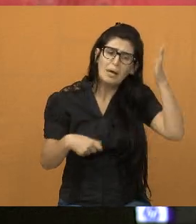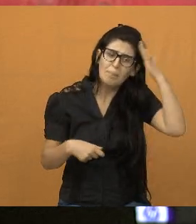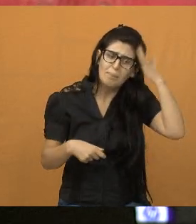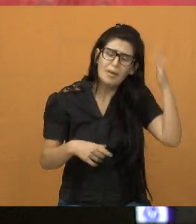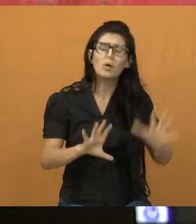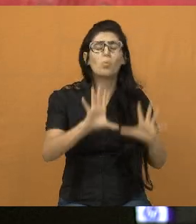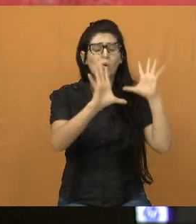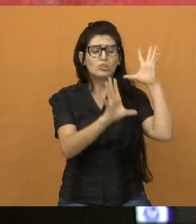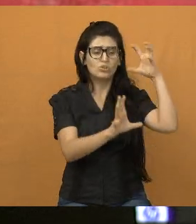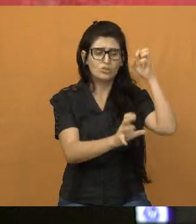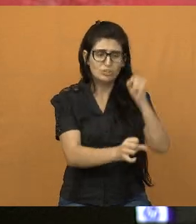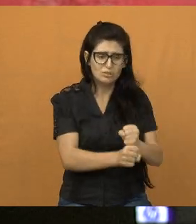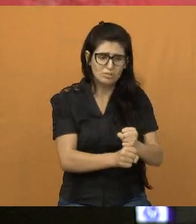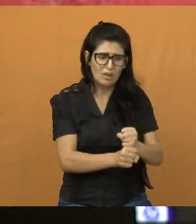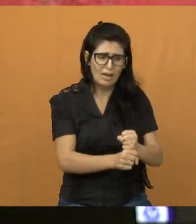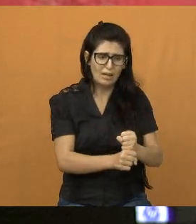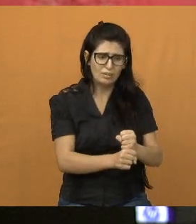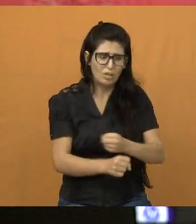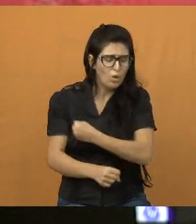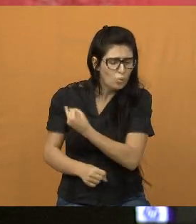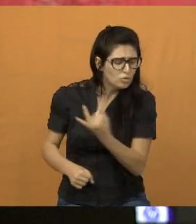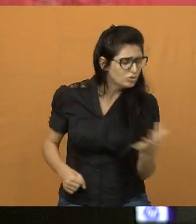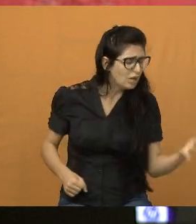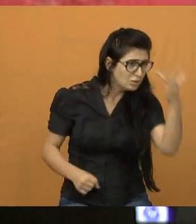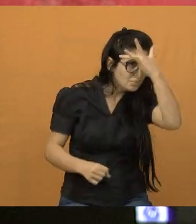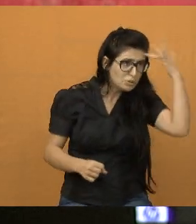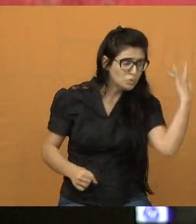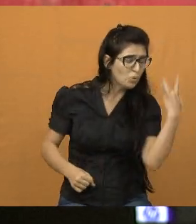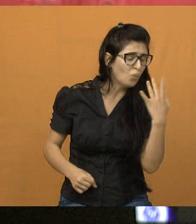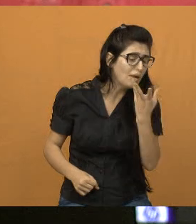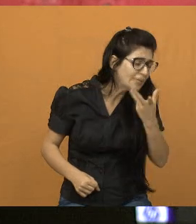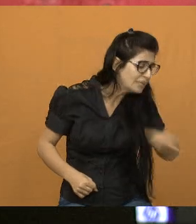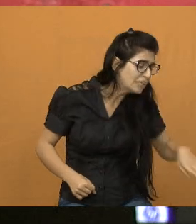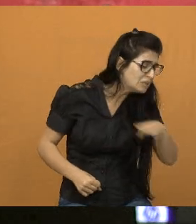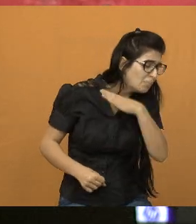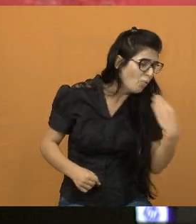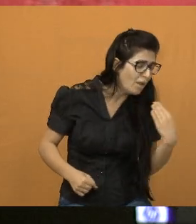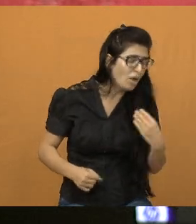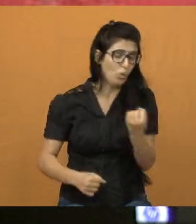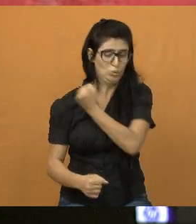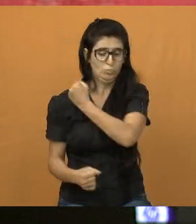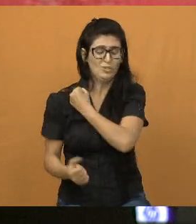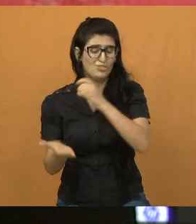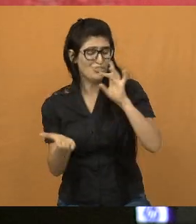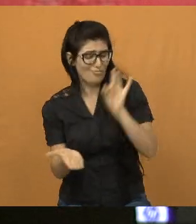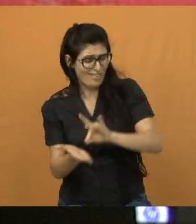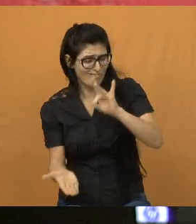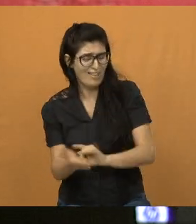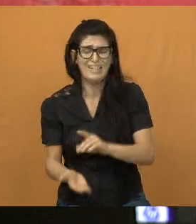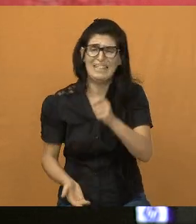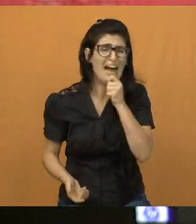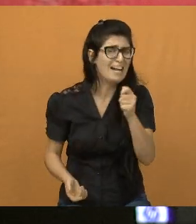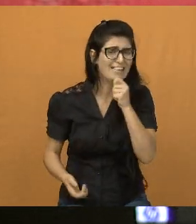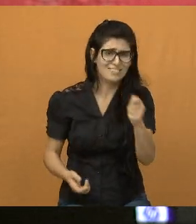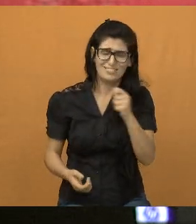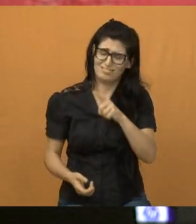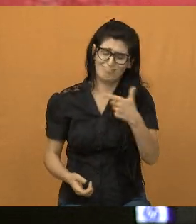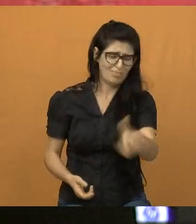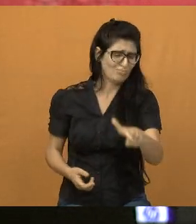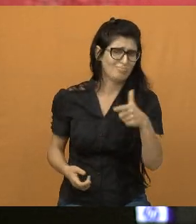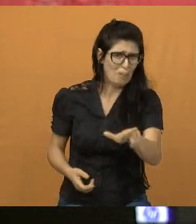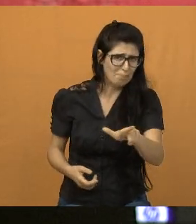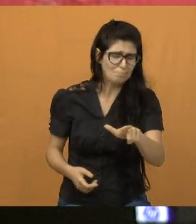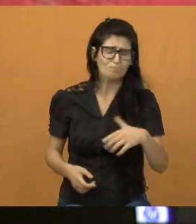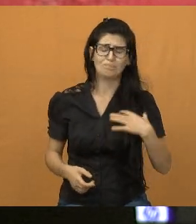que efetivamente aconteceu no município. Esses números nós não temos ainda. Eles costumam ser